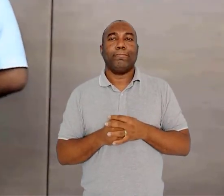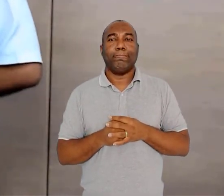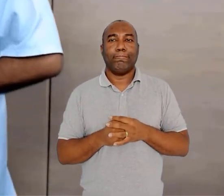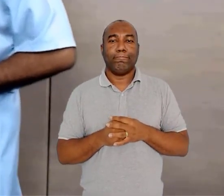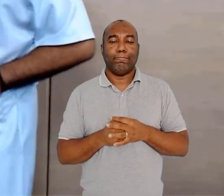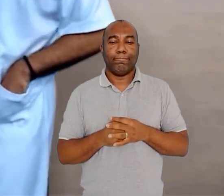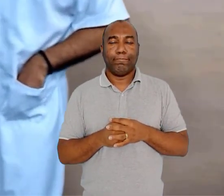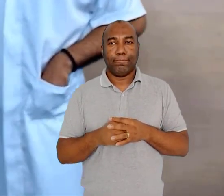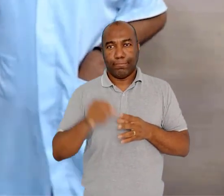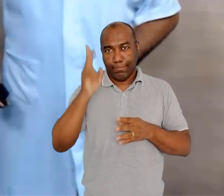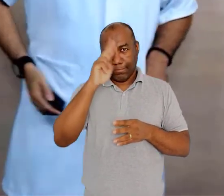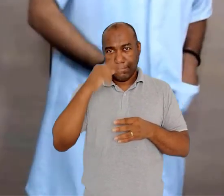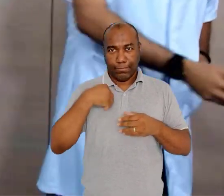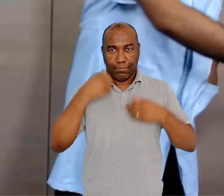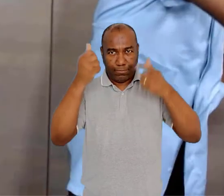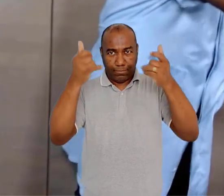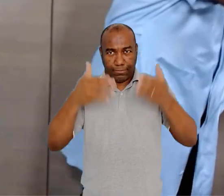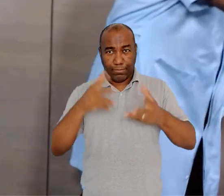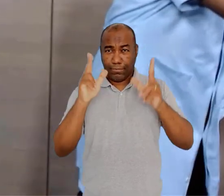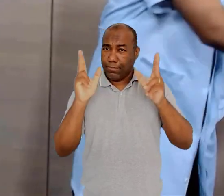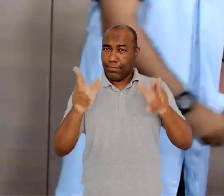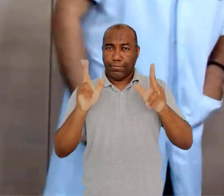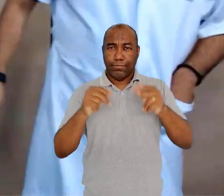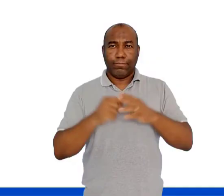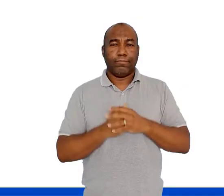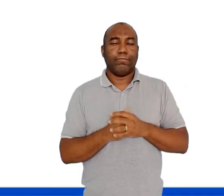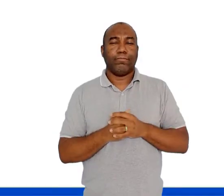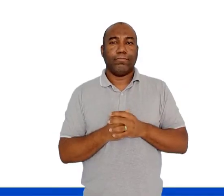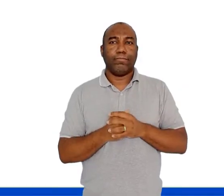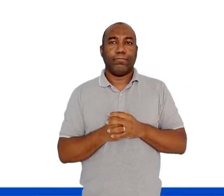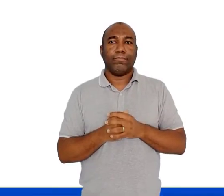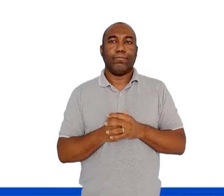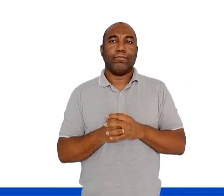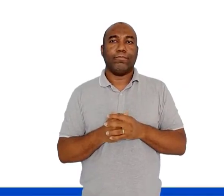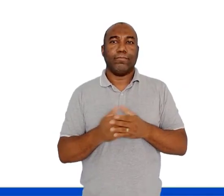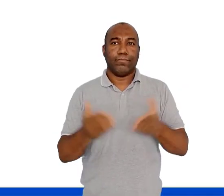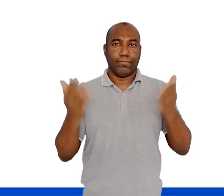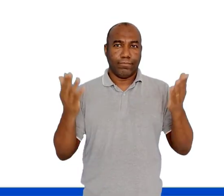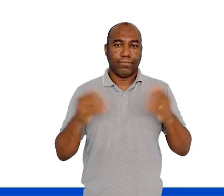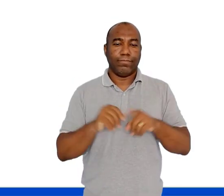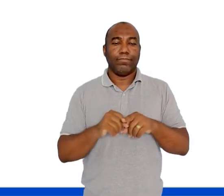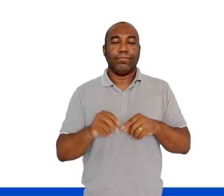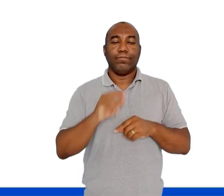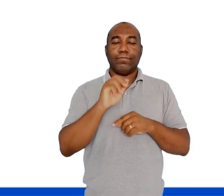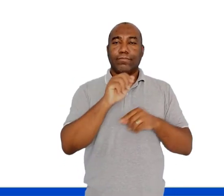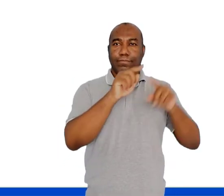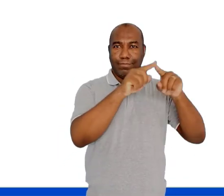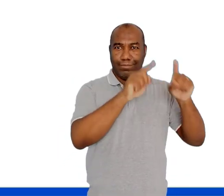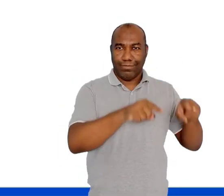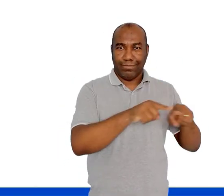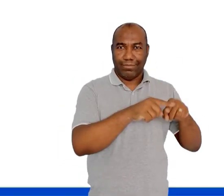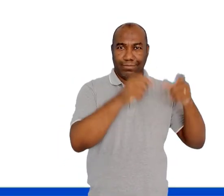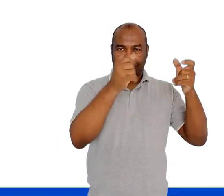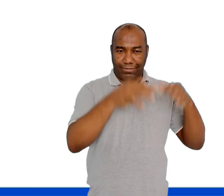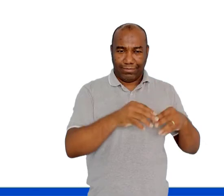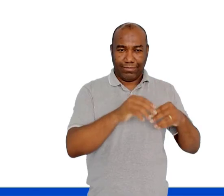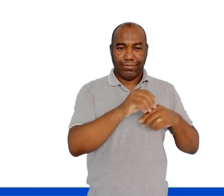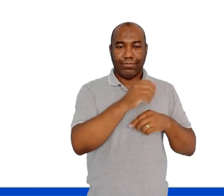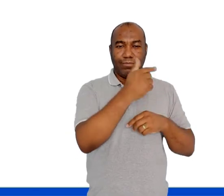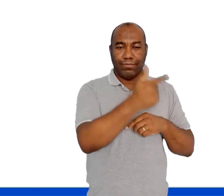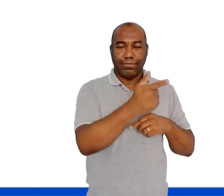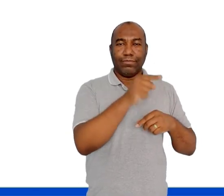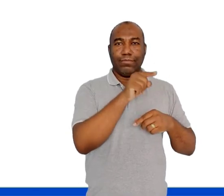Foi do jeito que eu falei, olha lá. Entalpia do H2S, dos produtos, menos duas vezes a entalpia